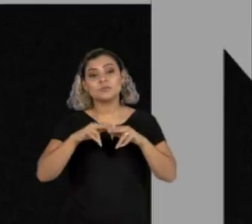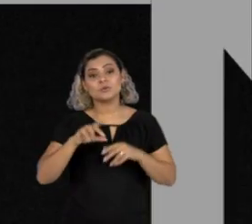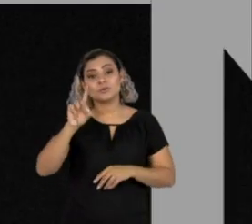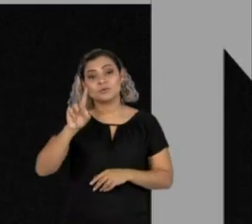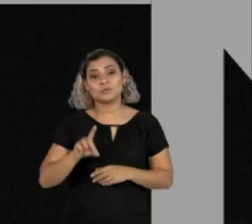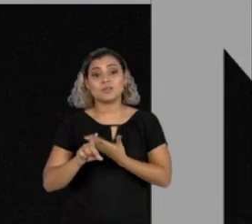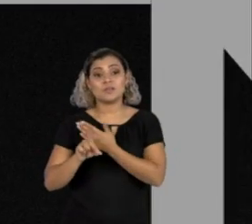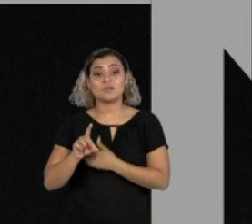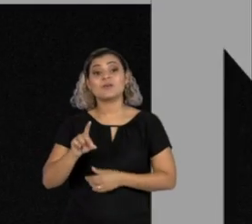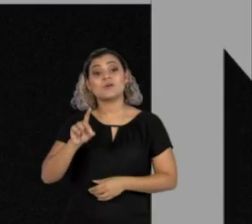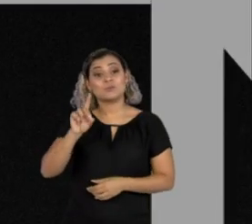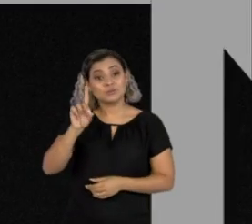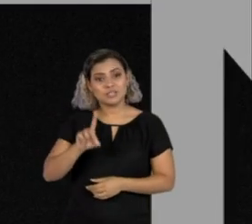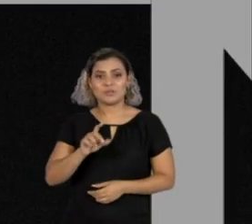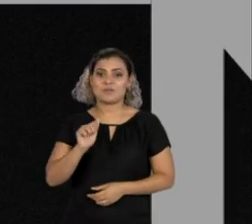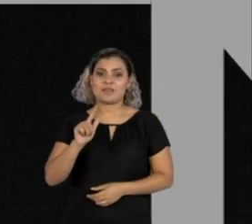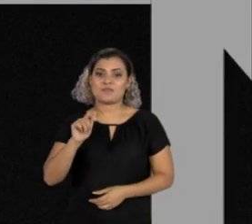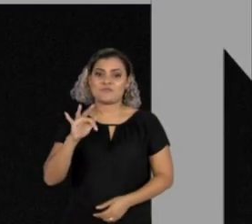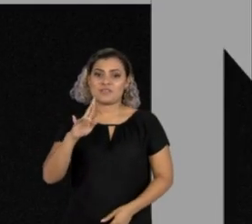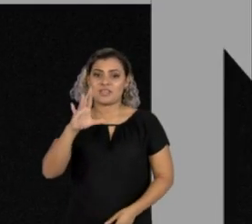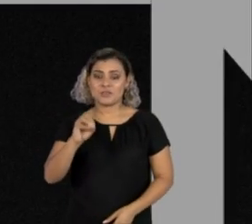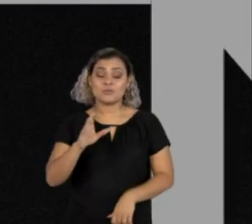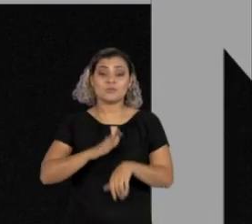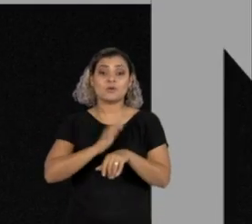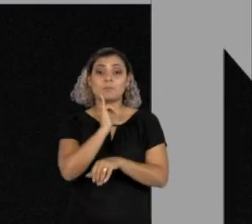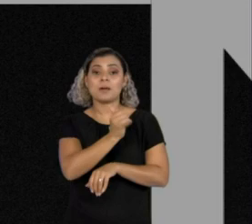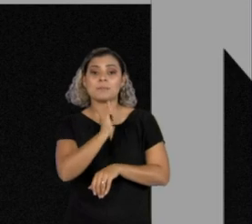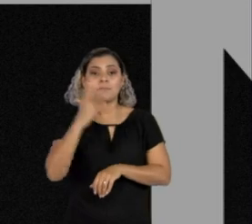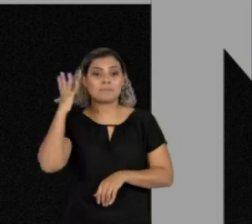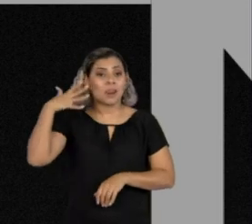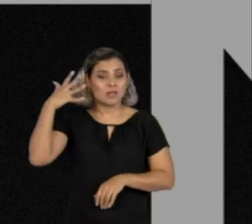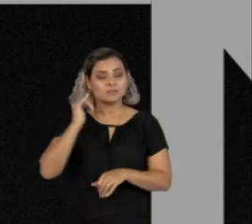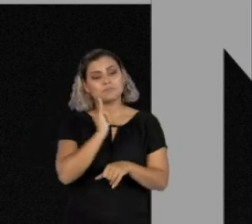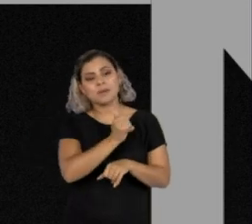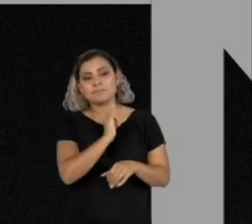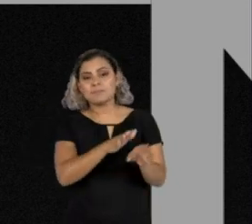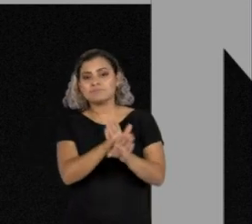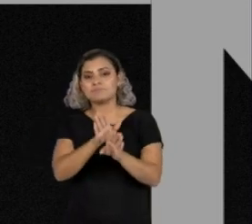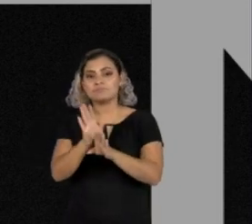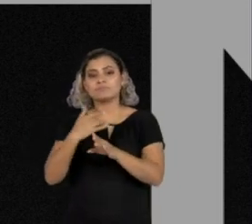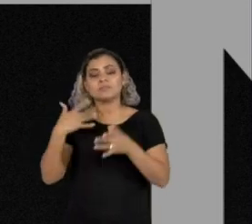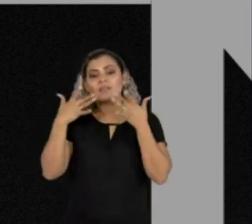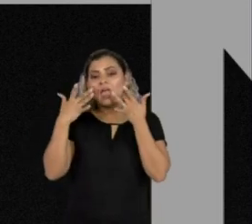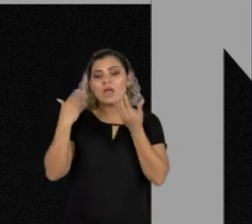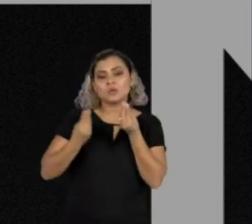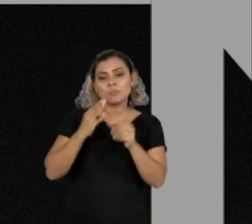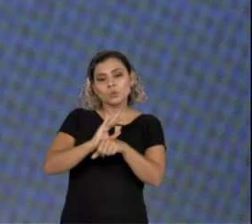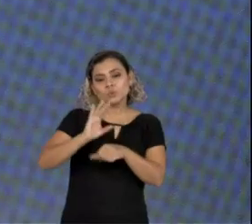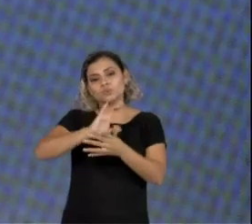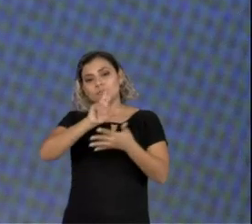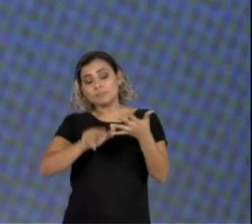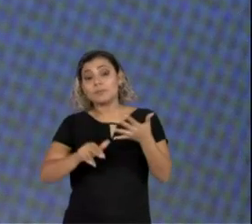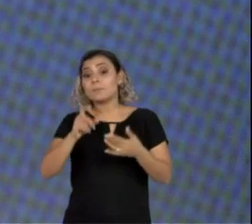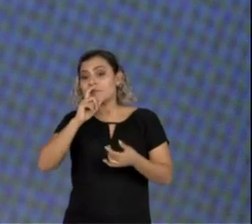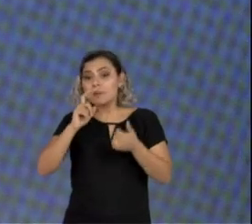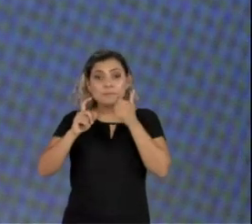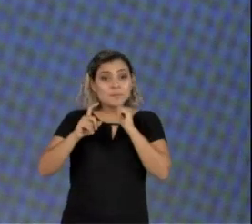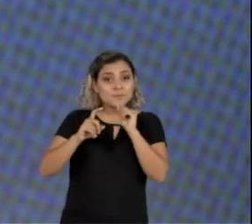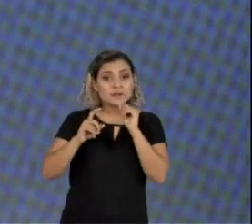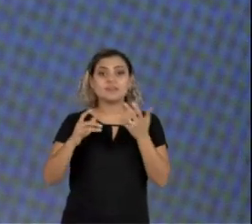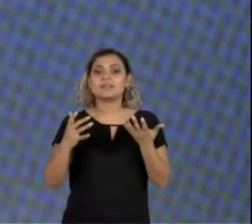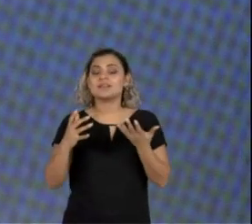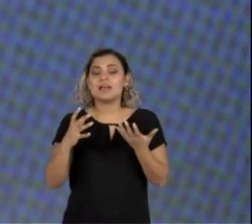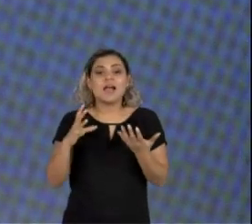fez uma palestra contando o que seria a escola de teatro, qual era o sonho dele, e meus pais se